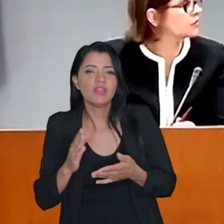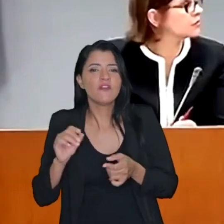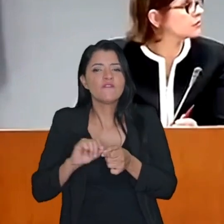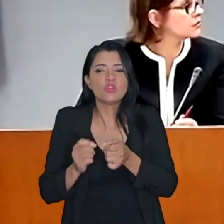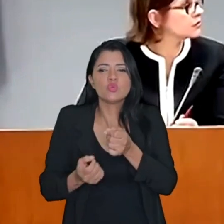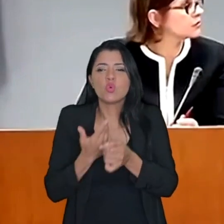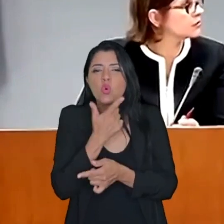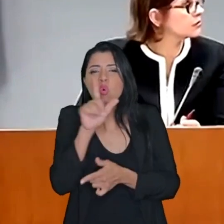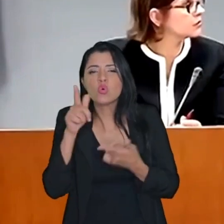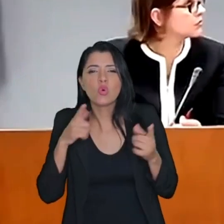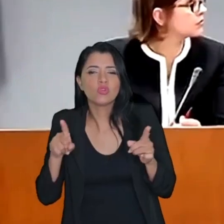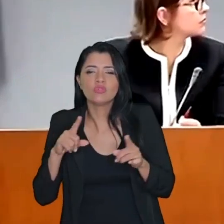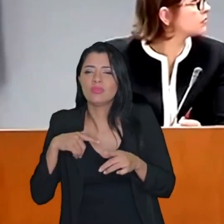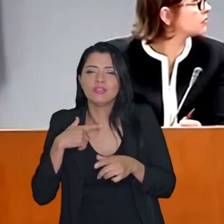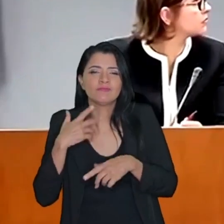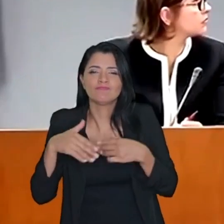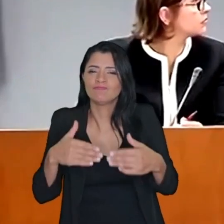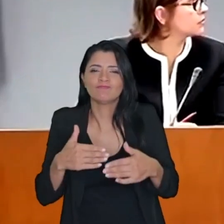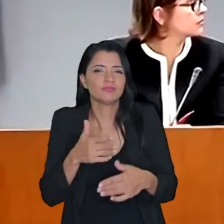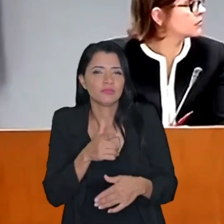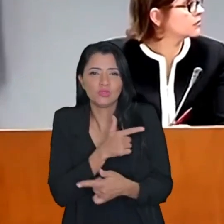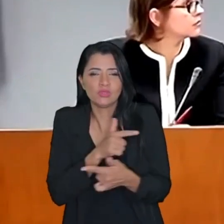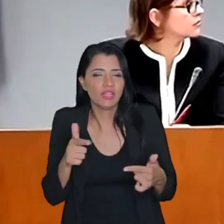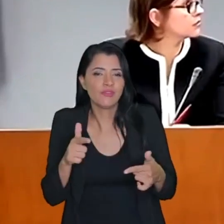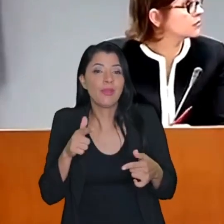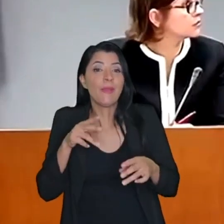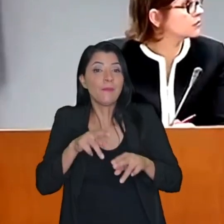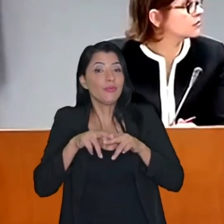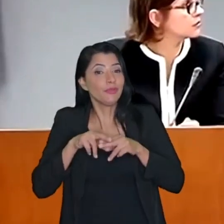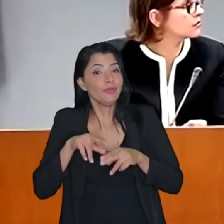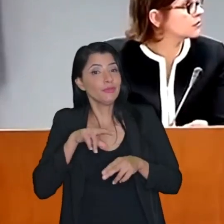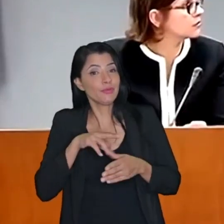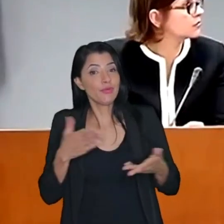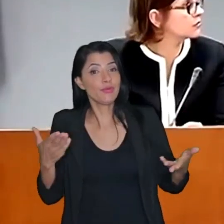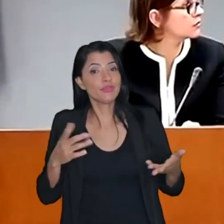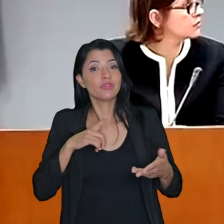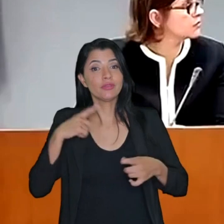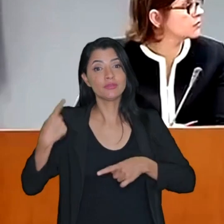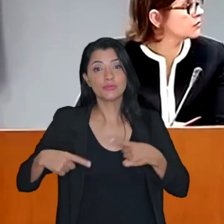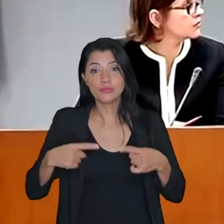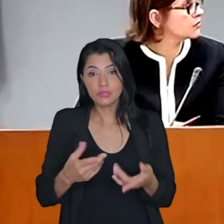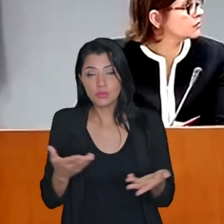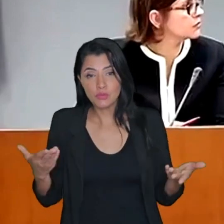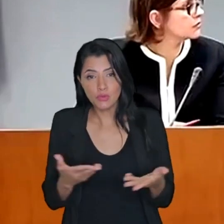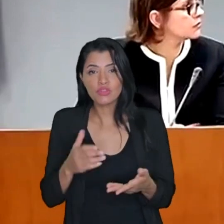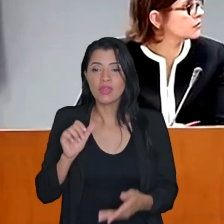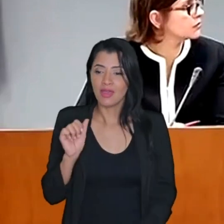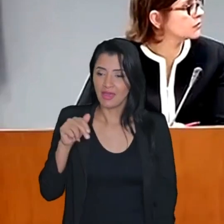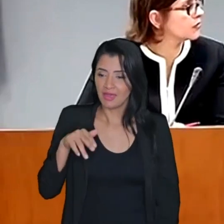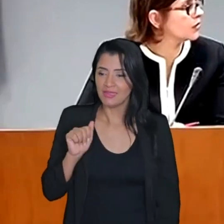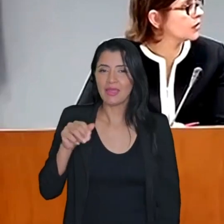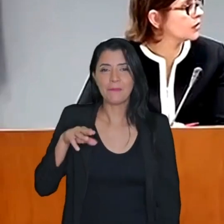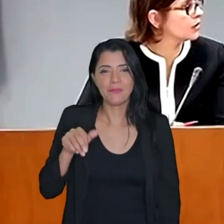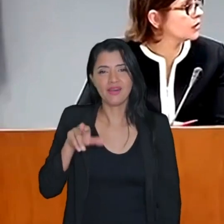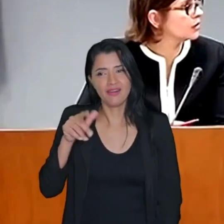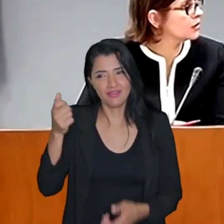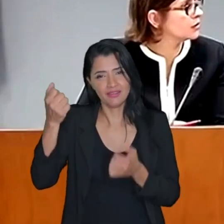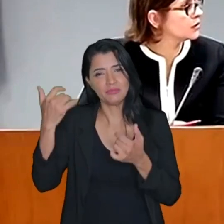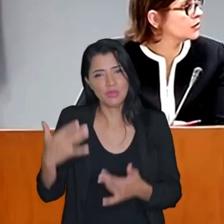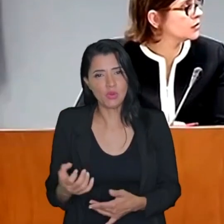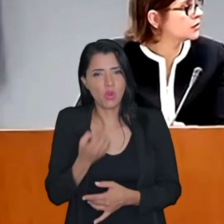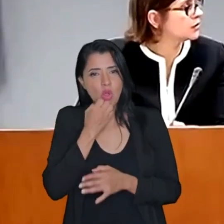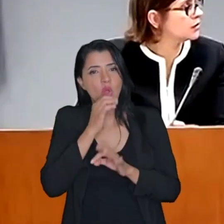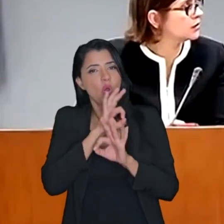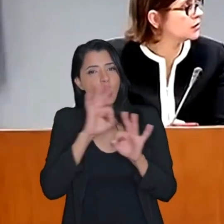outros e nada andou. E é por isso que a gente se encontra nessa discussão que a doutora Ana Mara bem